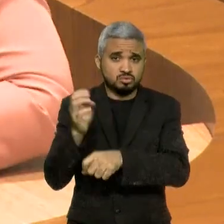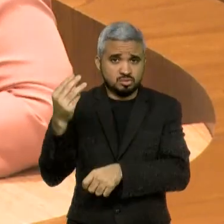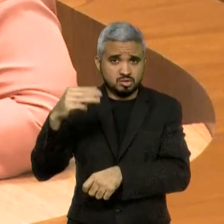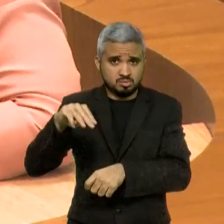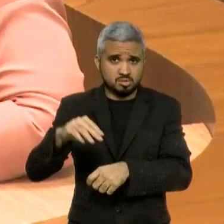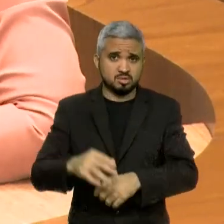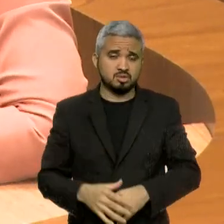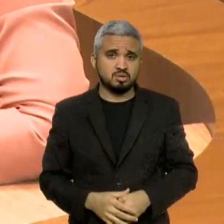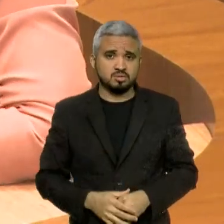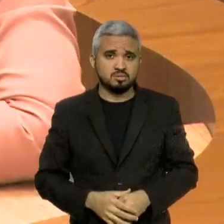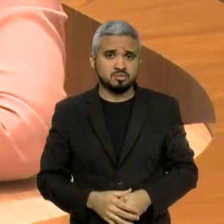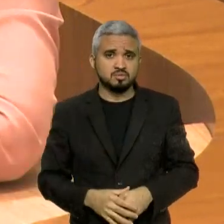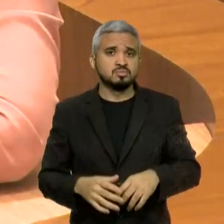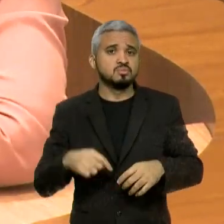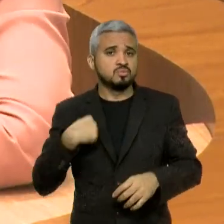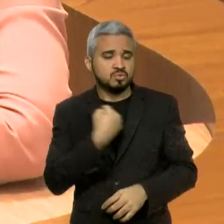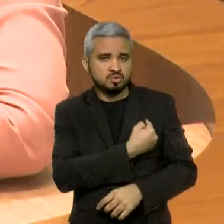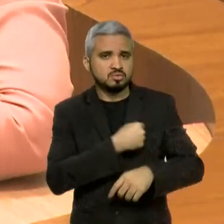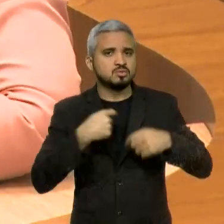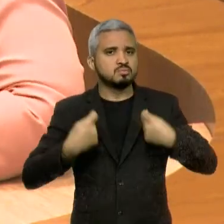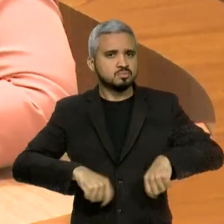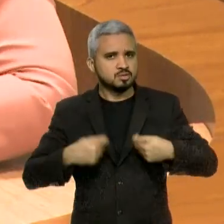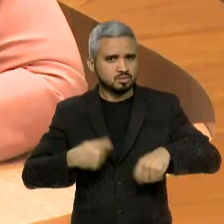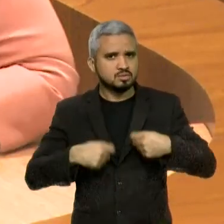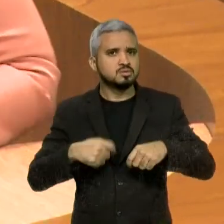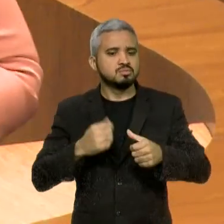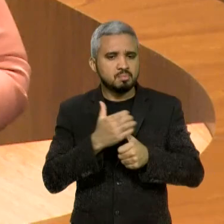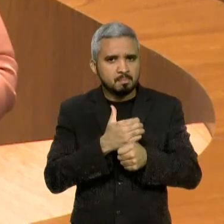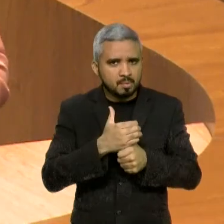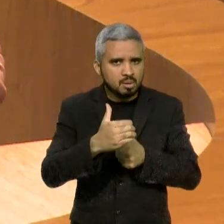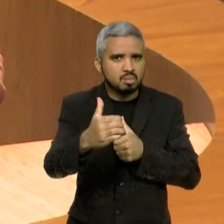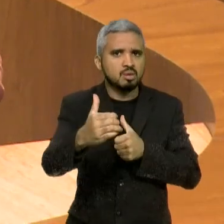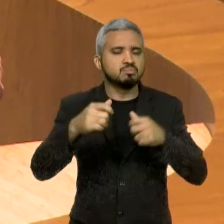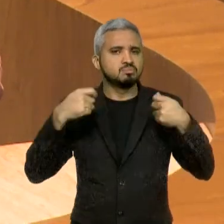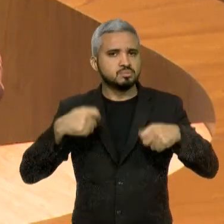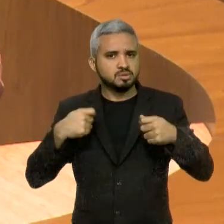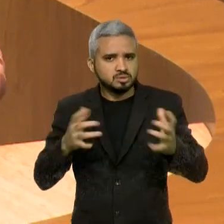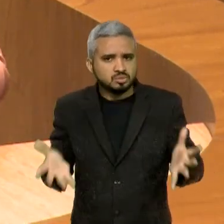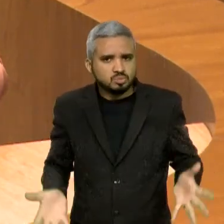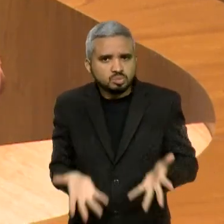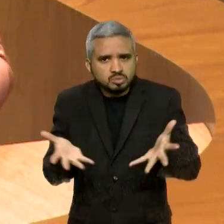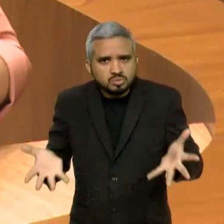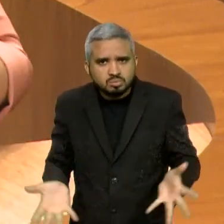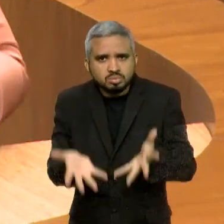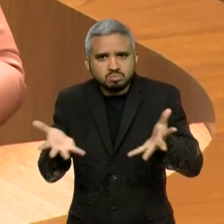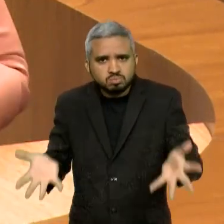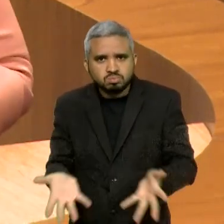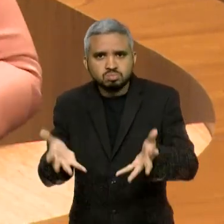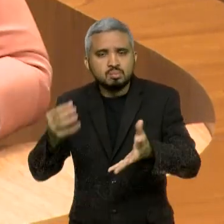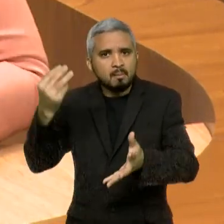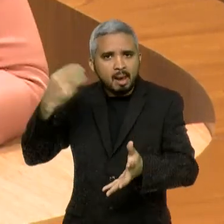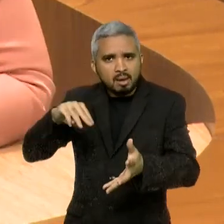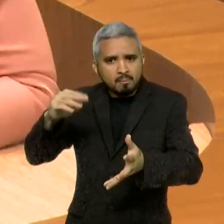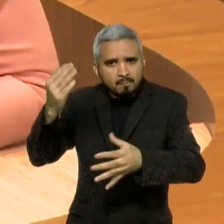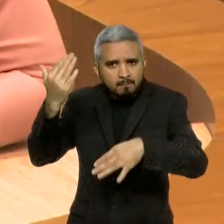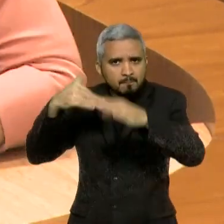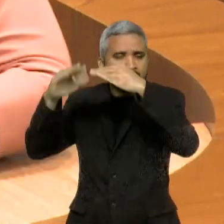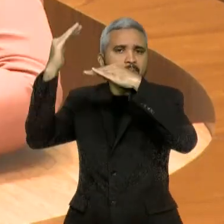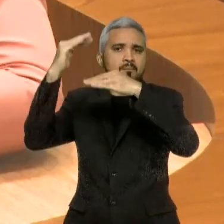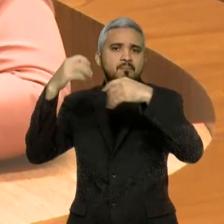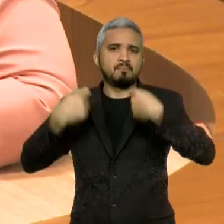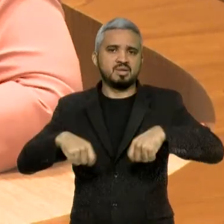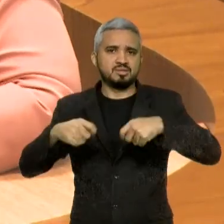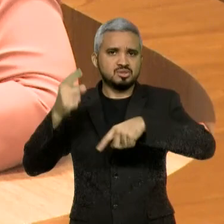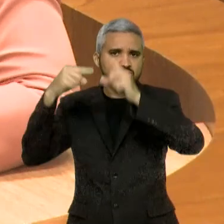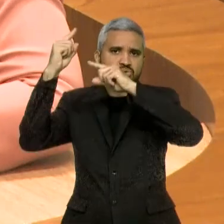nessa legislatura incentivando o desenvolvimento econômico desse estado porque as desigualdades sociais